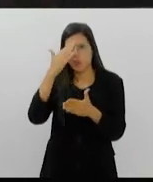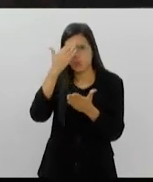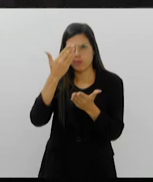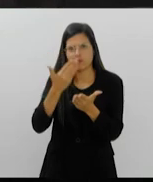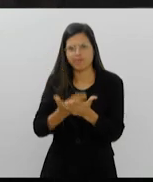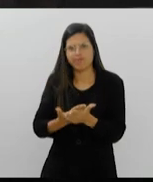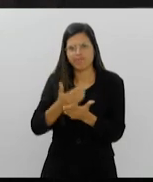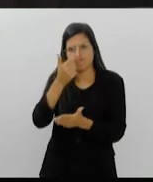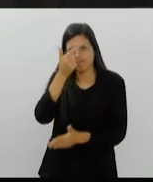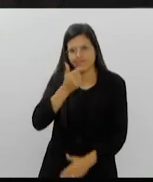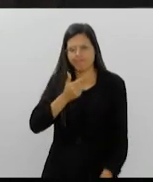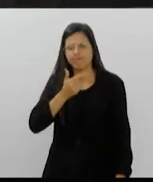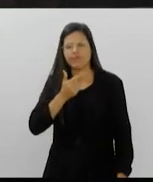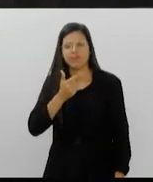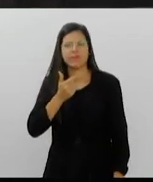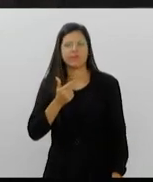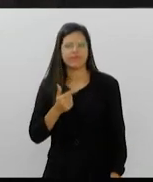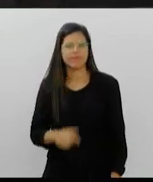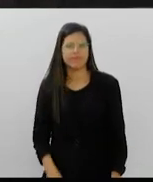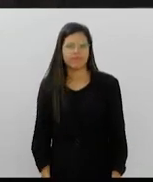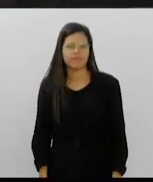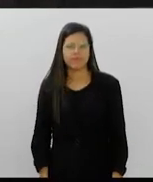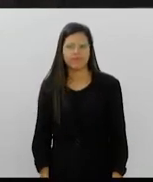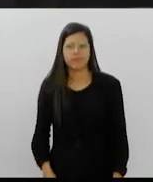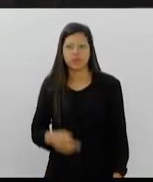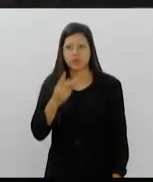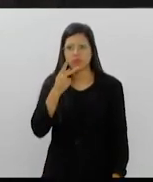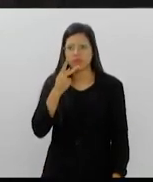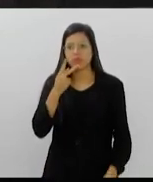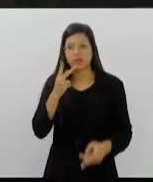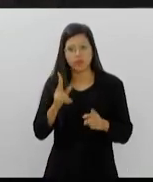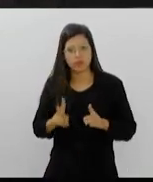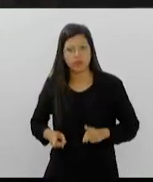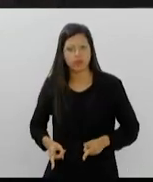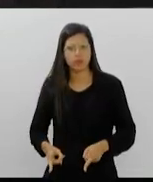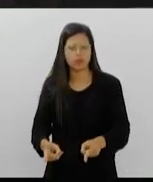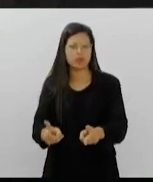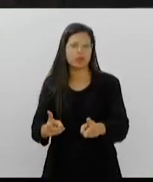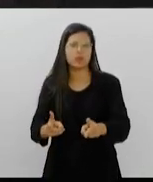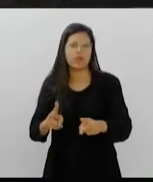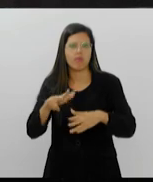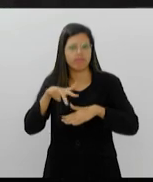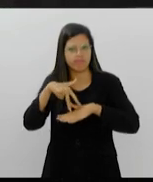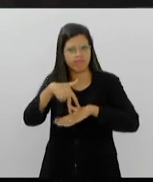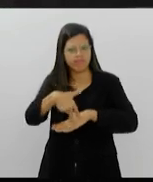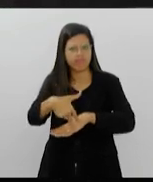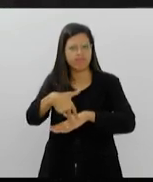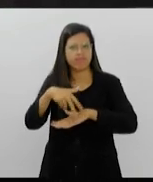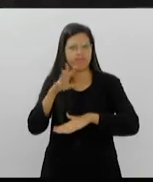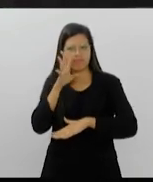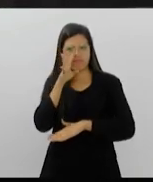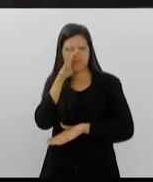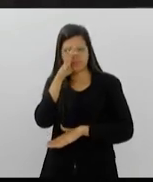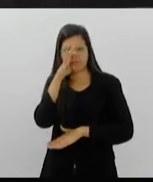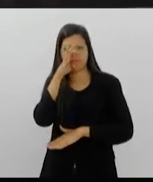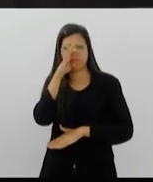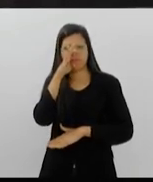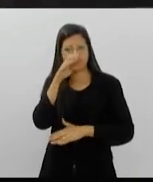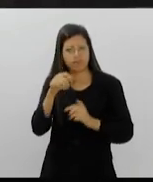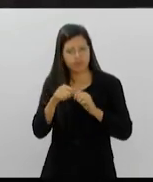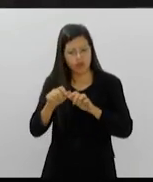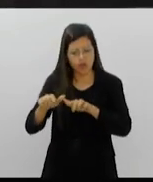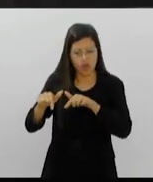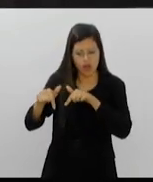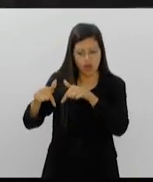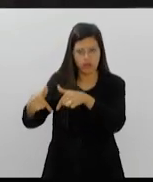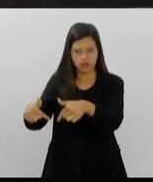mim o voto. Dizer que vou seguir em frente, de cabeça erguida, combati o bom